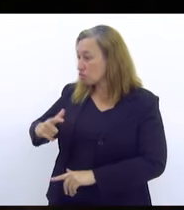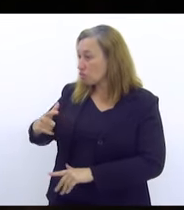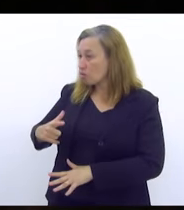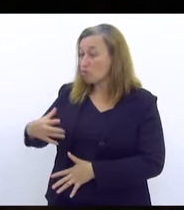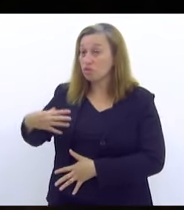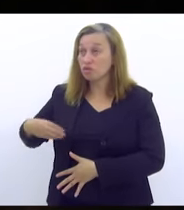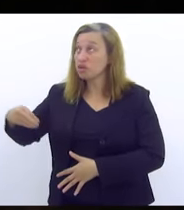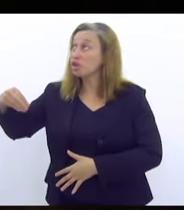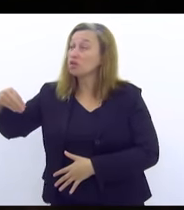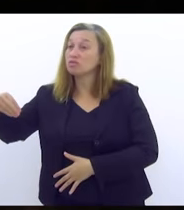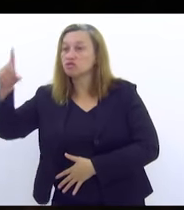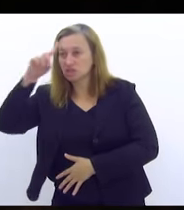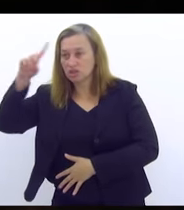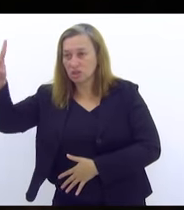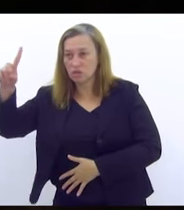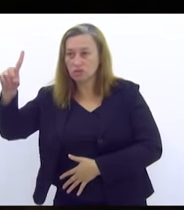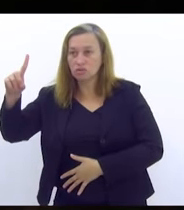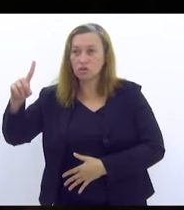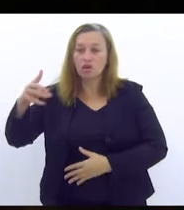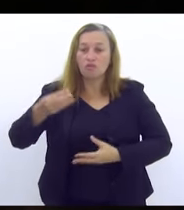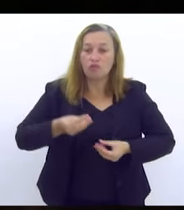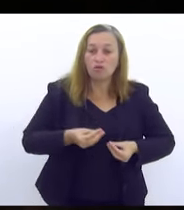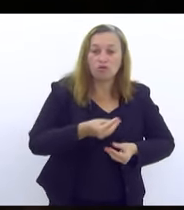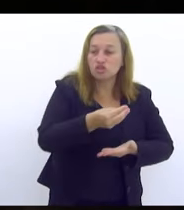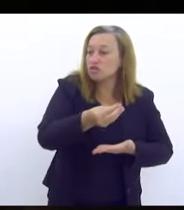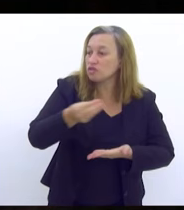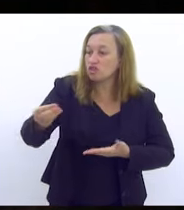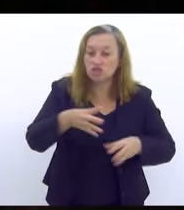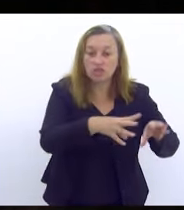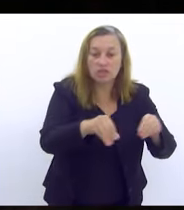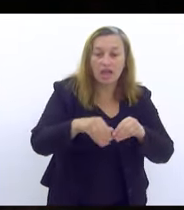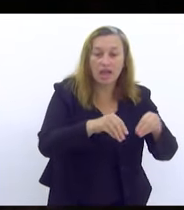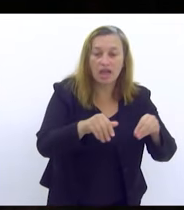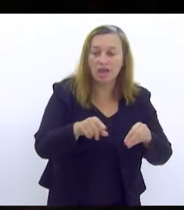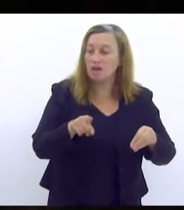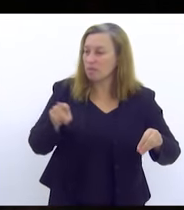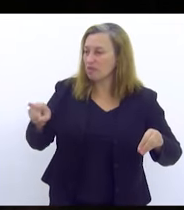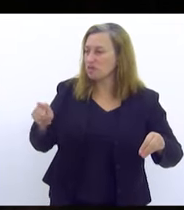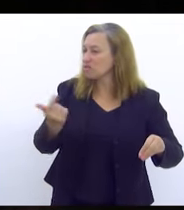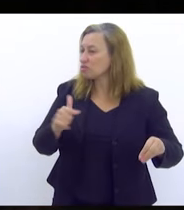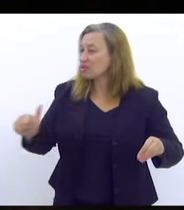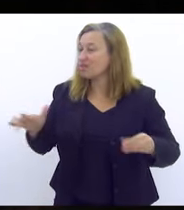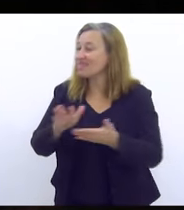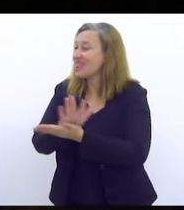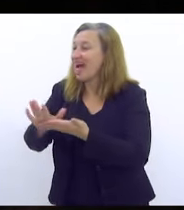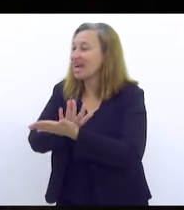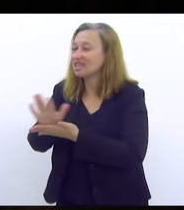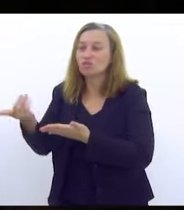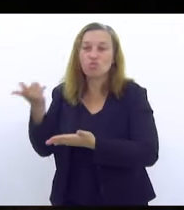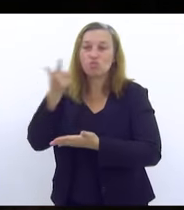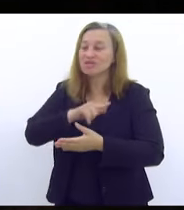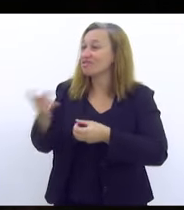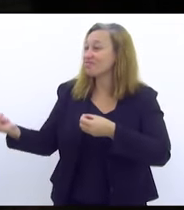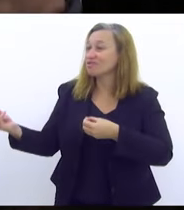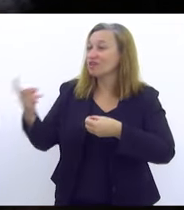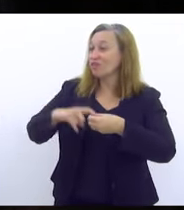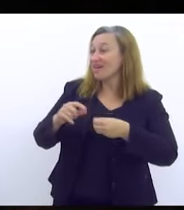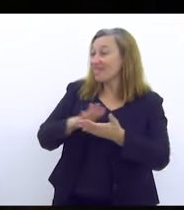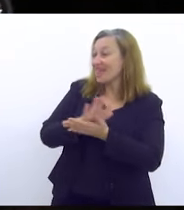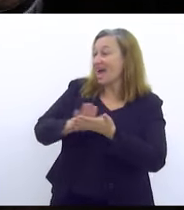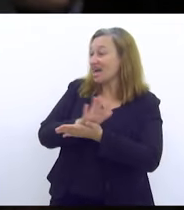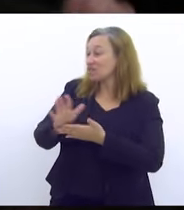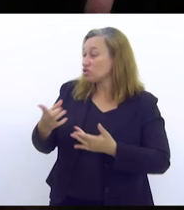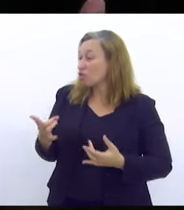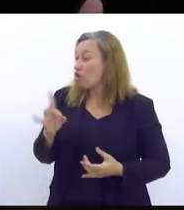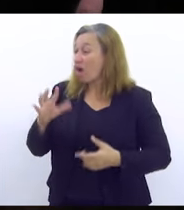outras tribos eu vou dividir terras, mas para vocês eu não tenho nada, não consigo retribuir nada que não seja eu